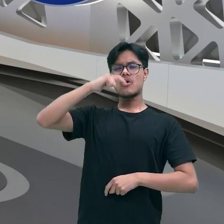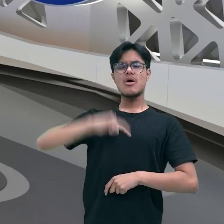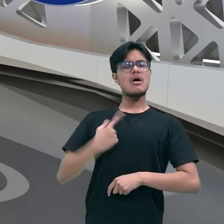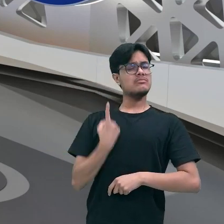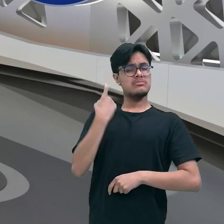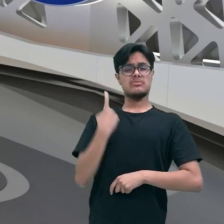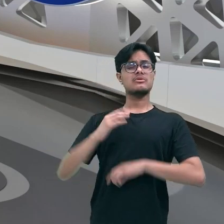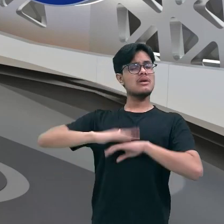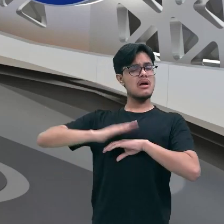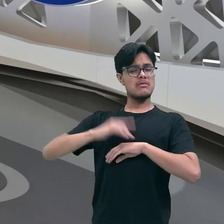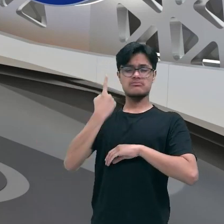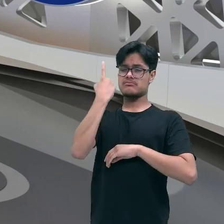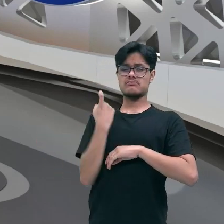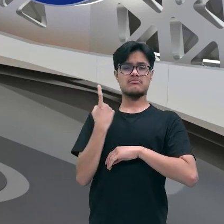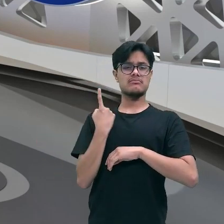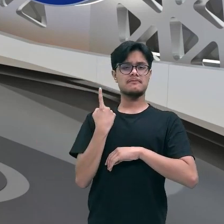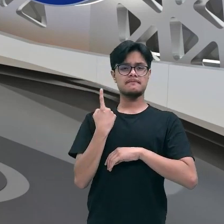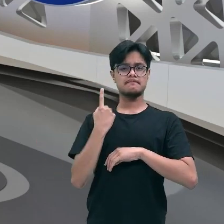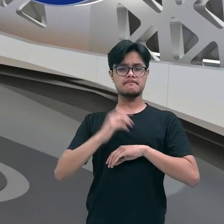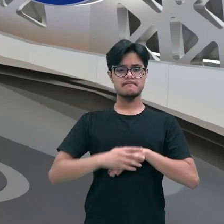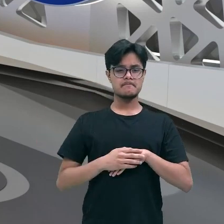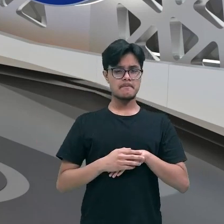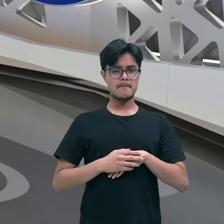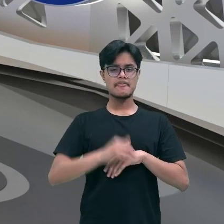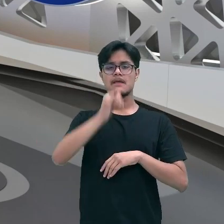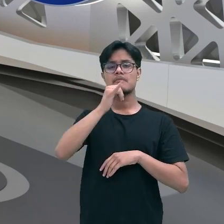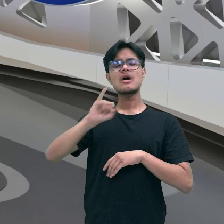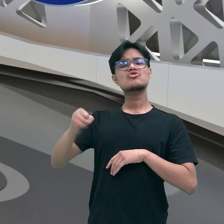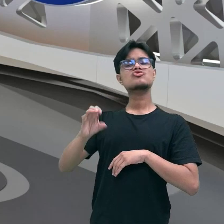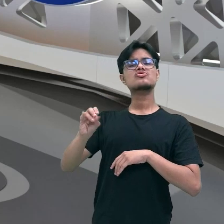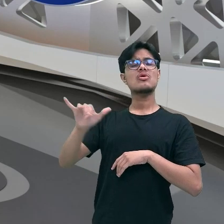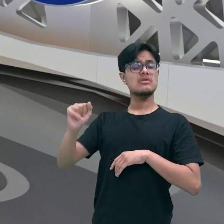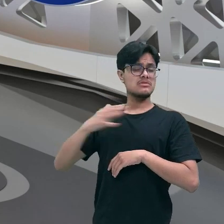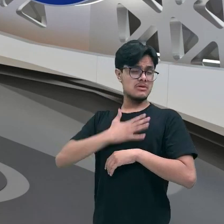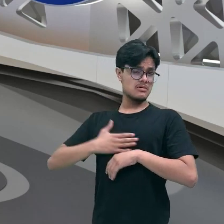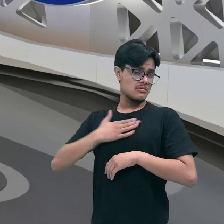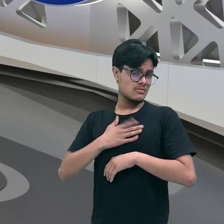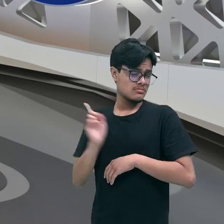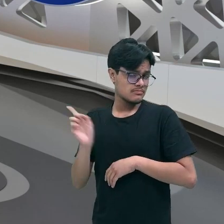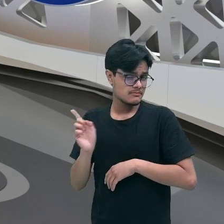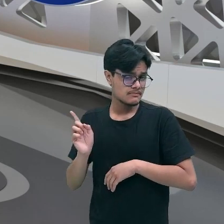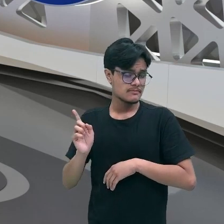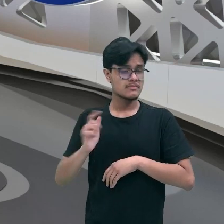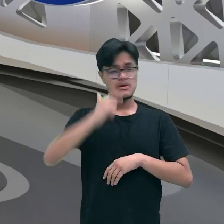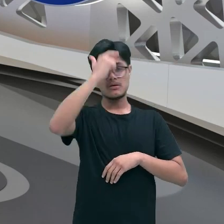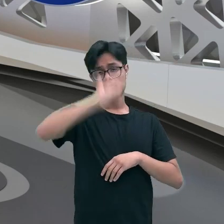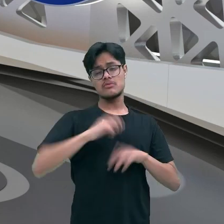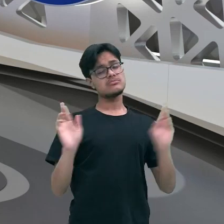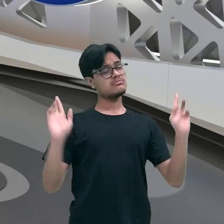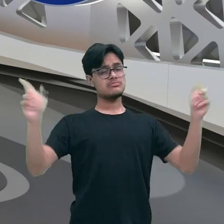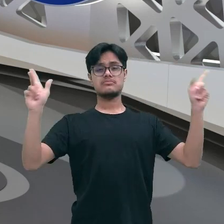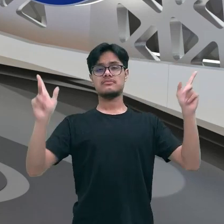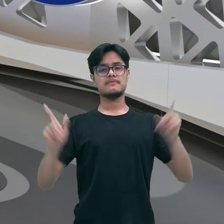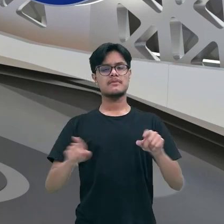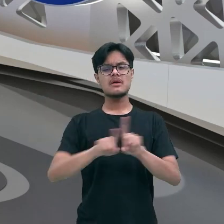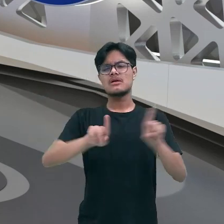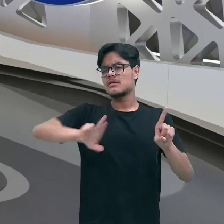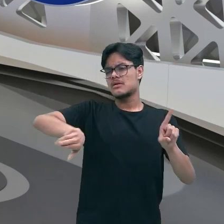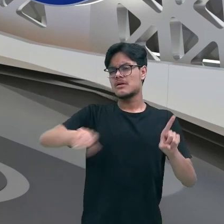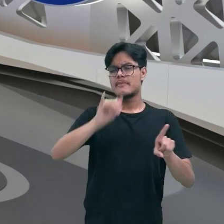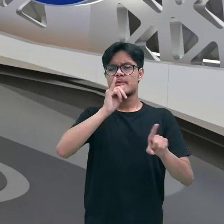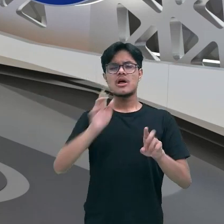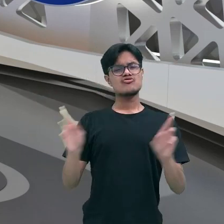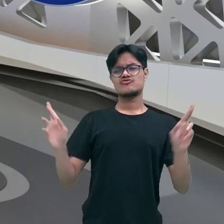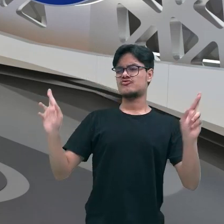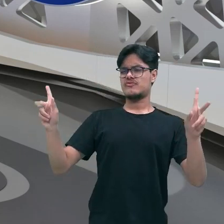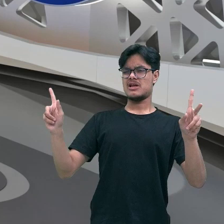só uma Gabriela, a Joyce é só uma Joyce. A Joyce tem as preferências dela e a Gabriela, eu também tenho as minhas. Mas não é porque nós temos preferências